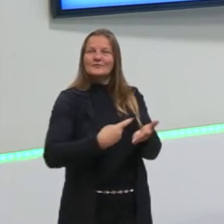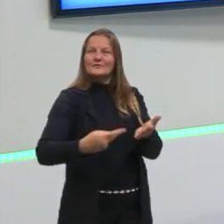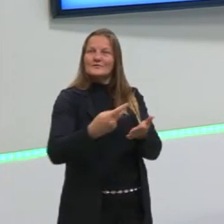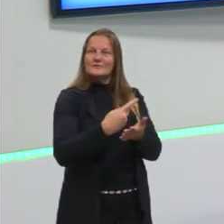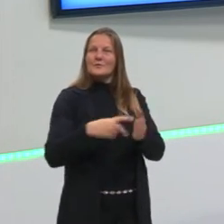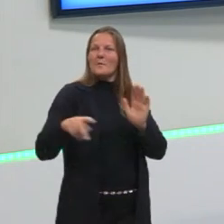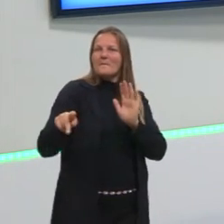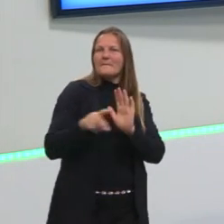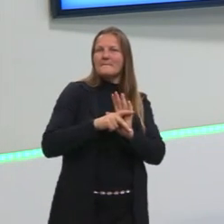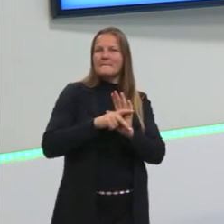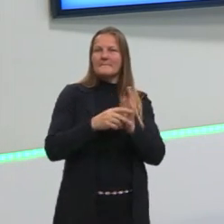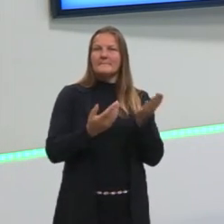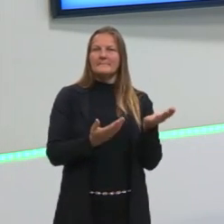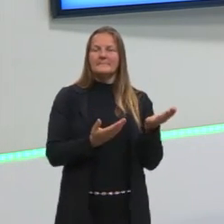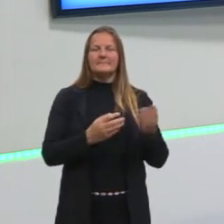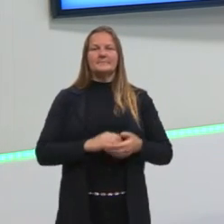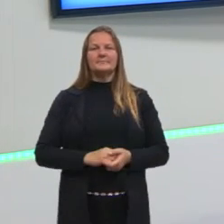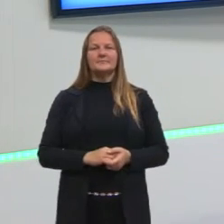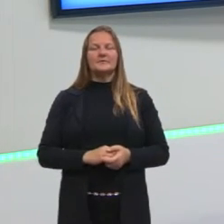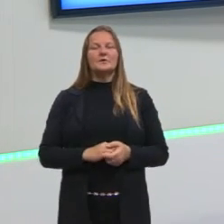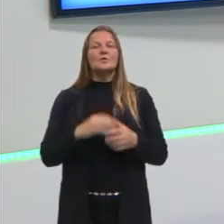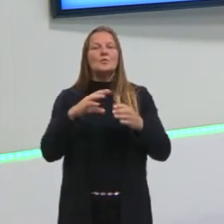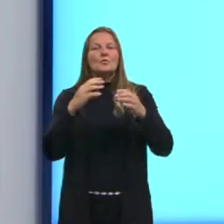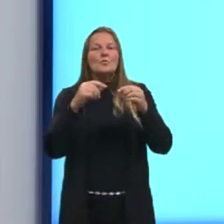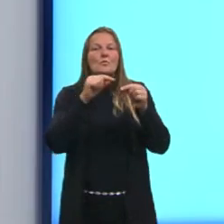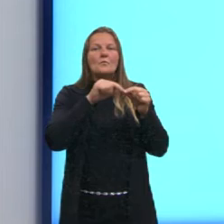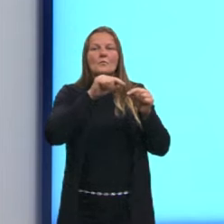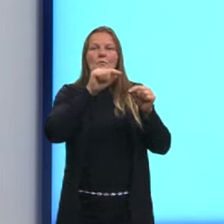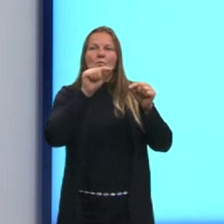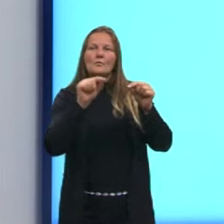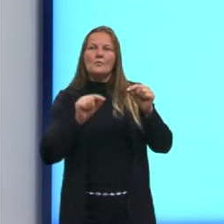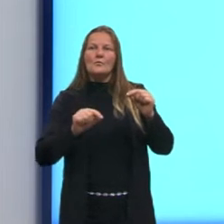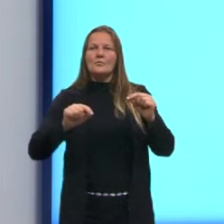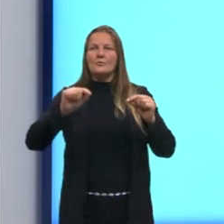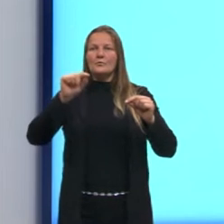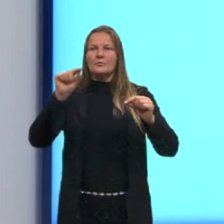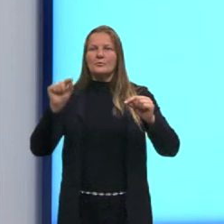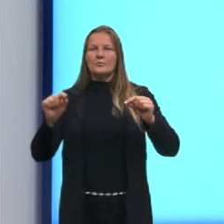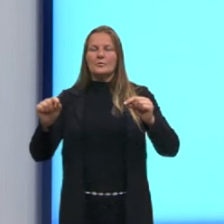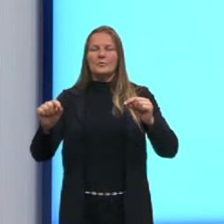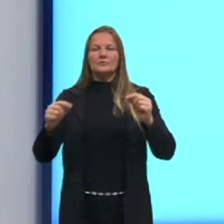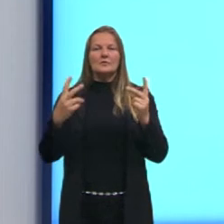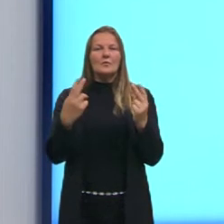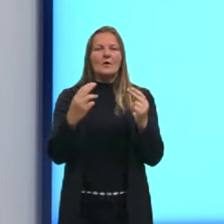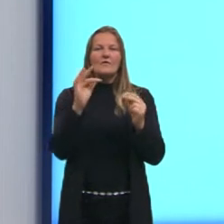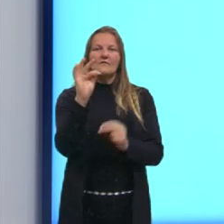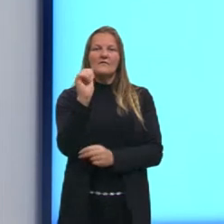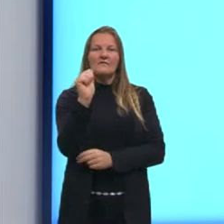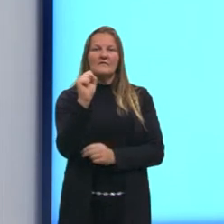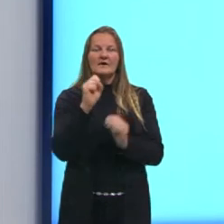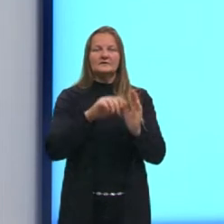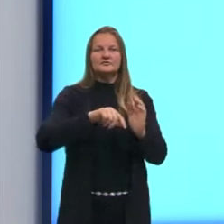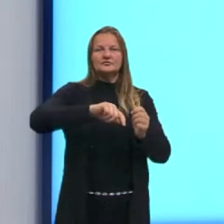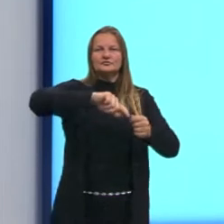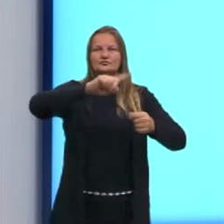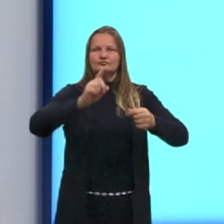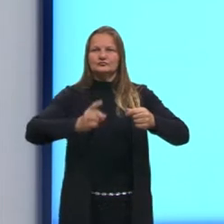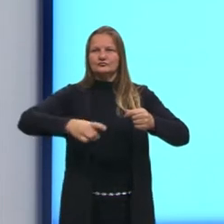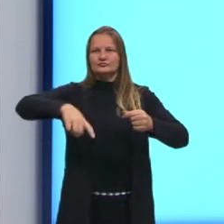assim. Tá? Então, é o conjunto de pontos que possuem a mesma fase em um movimento